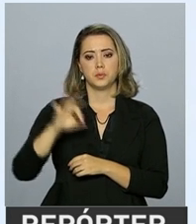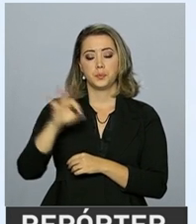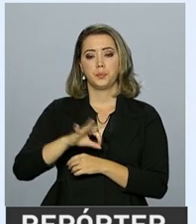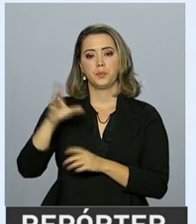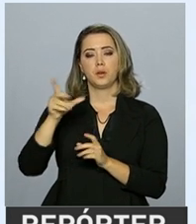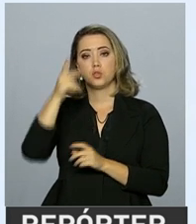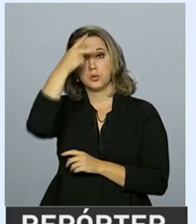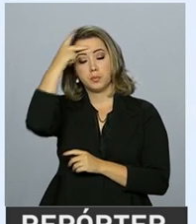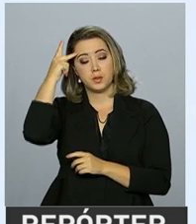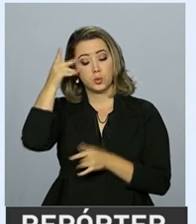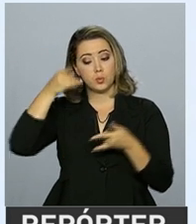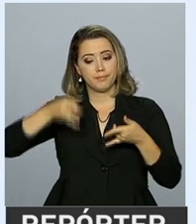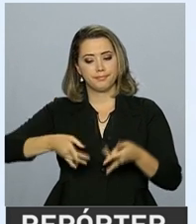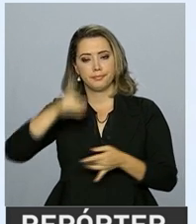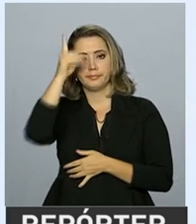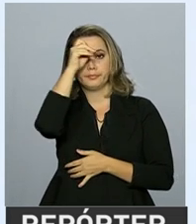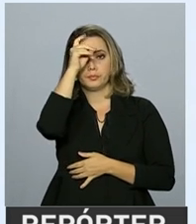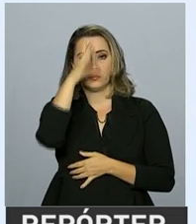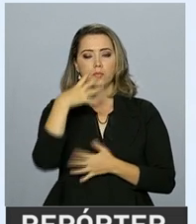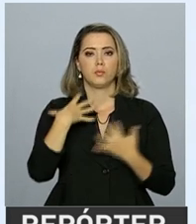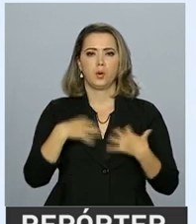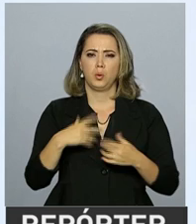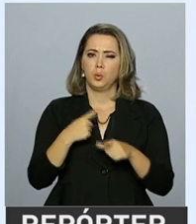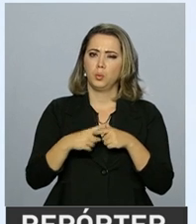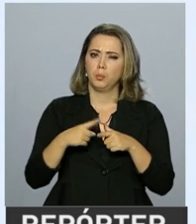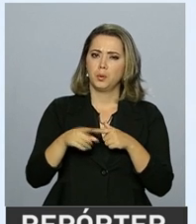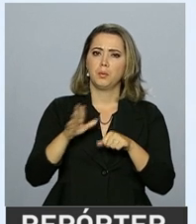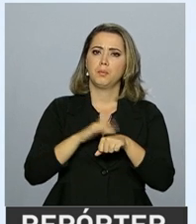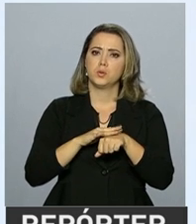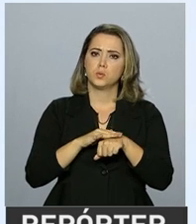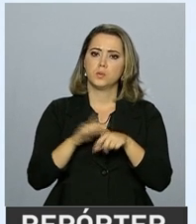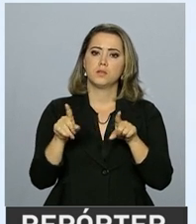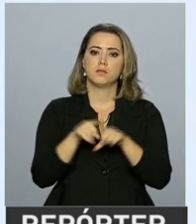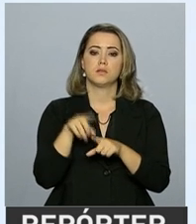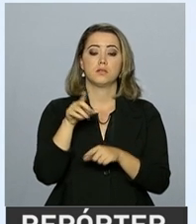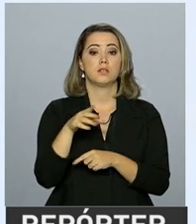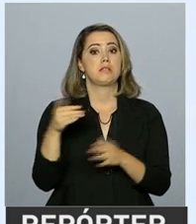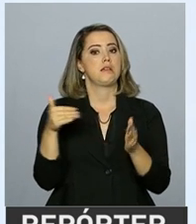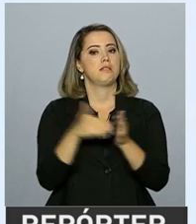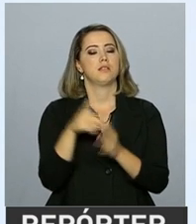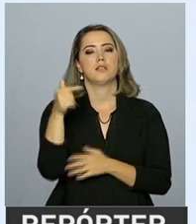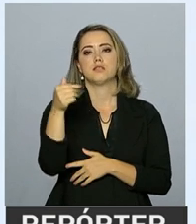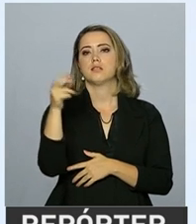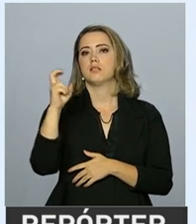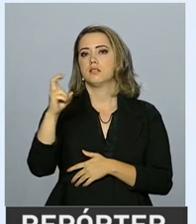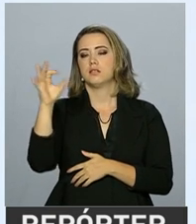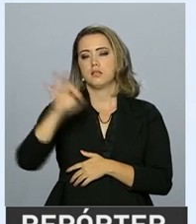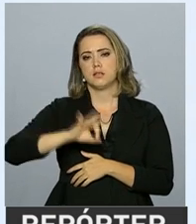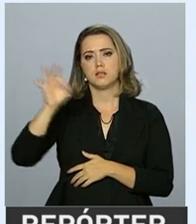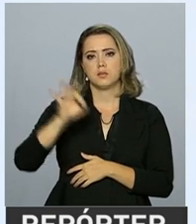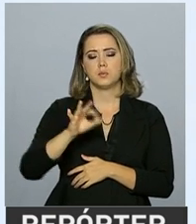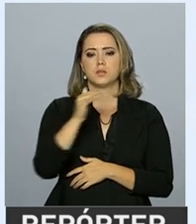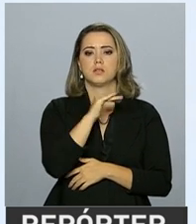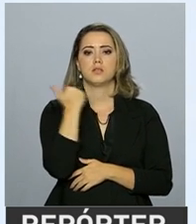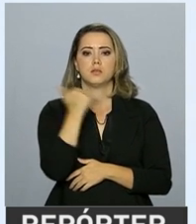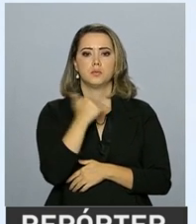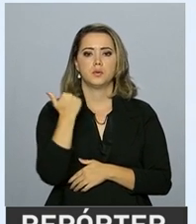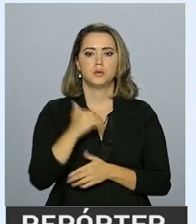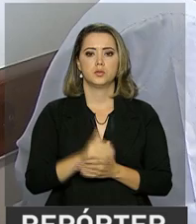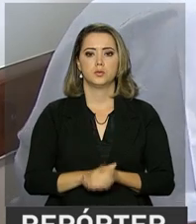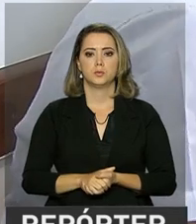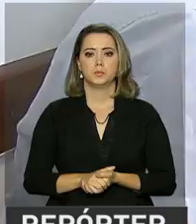o número de hospitalizações por pneumonias e de 39 a 75% a mortalidade por complicações da